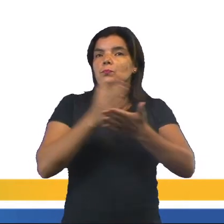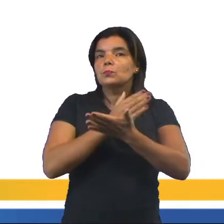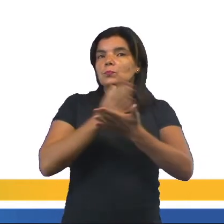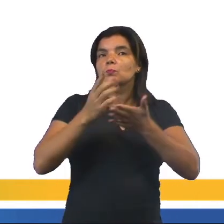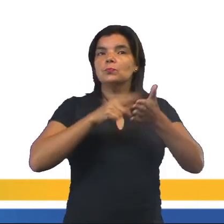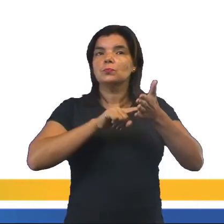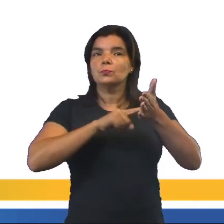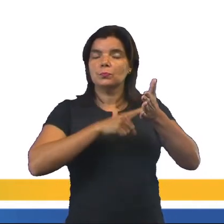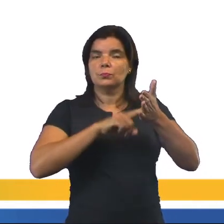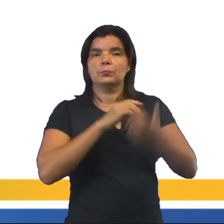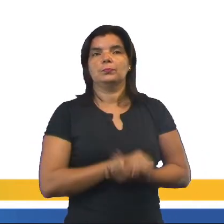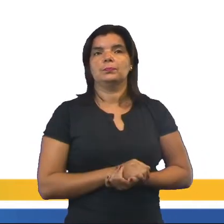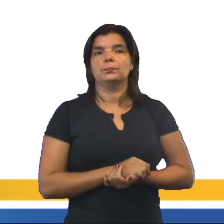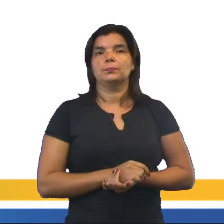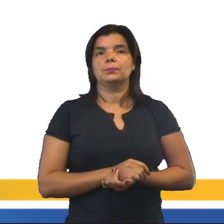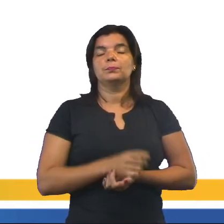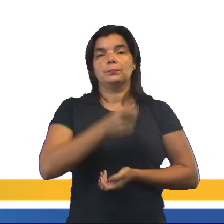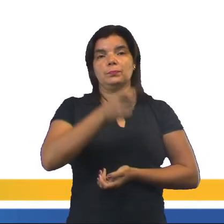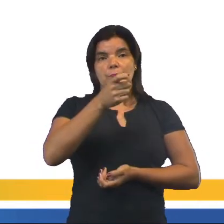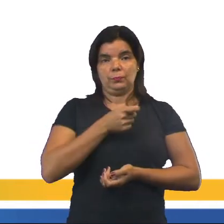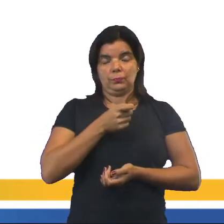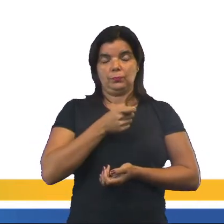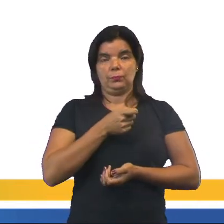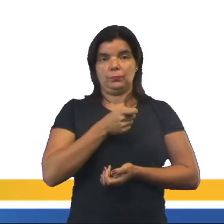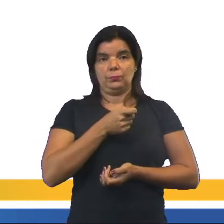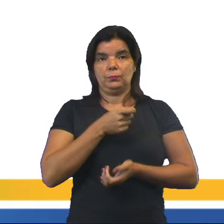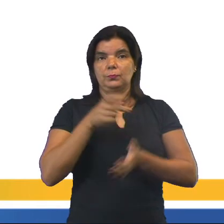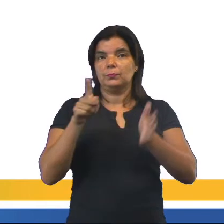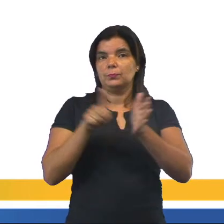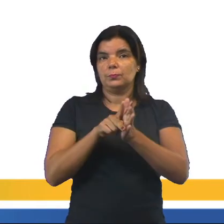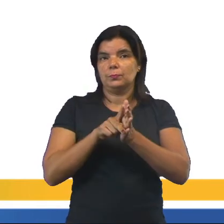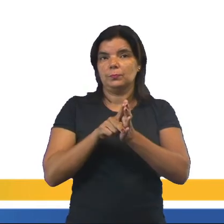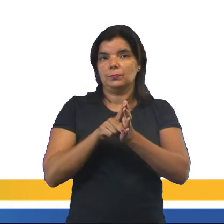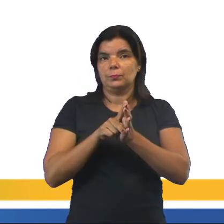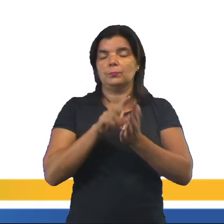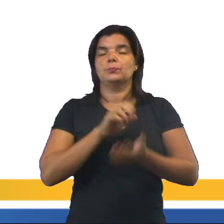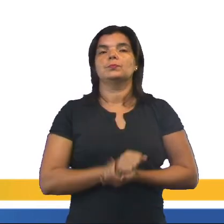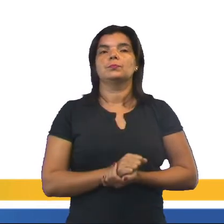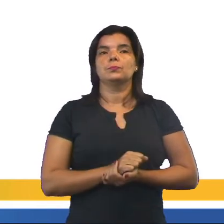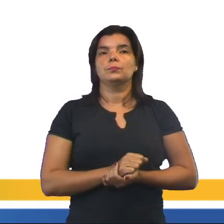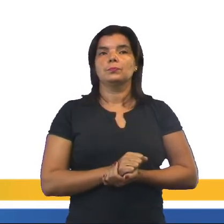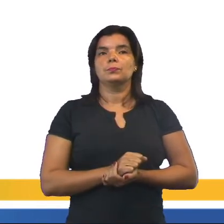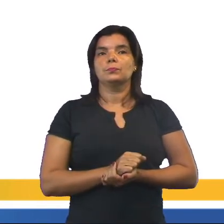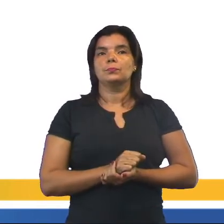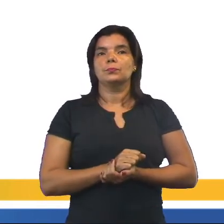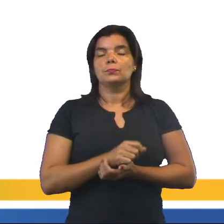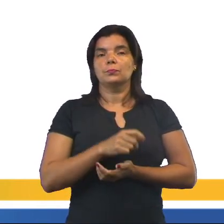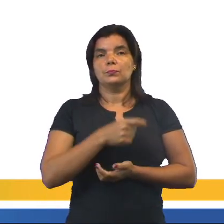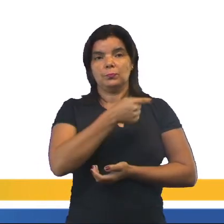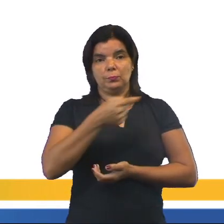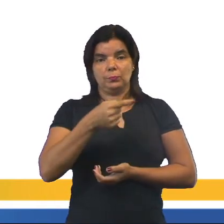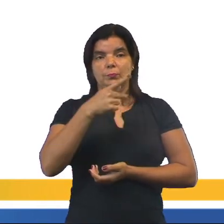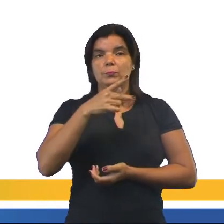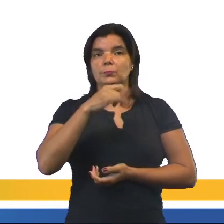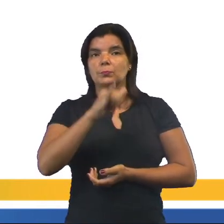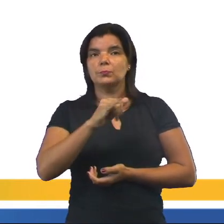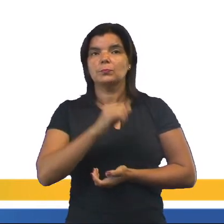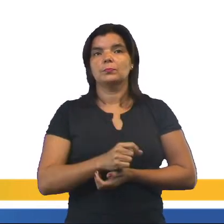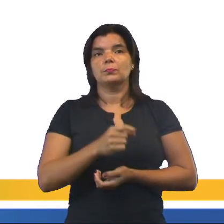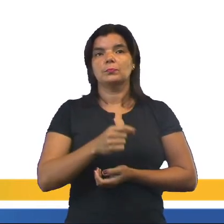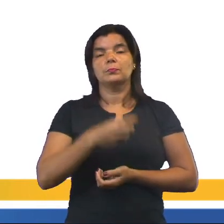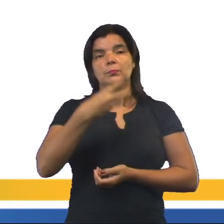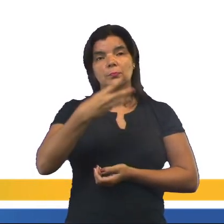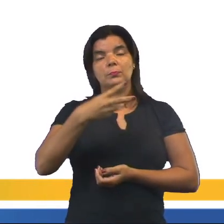construído com alguns pontos de x pertencente, tá, a menos π